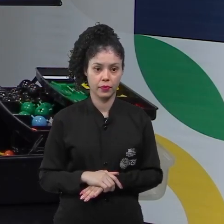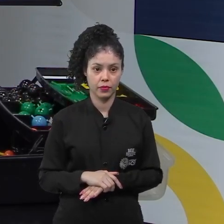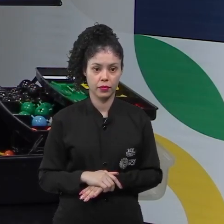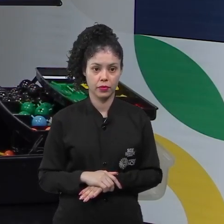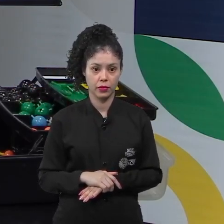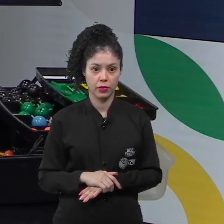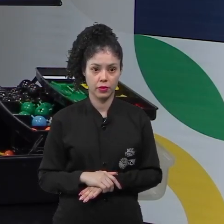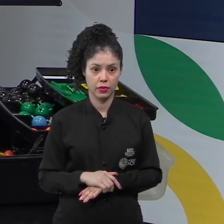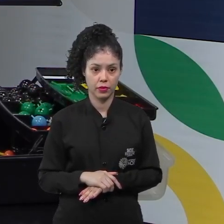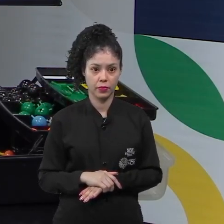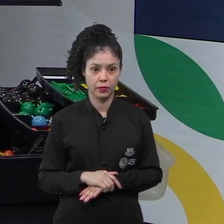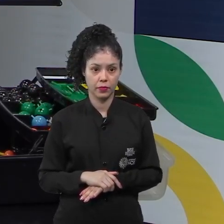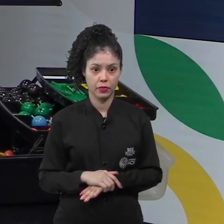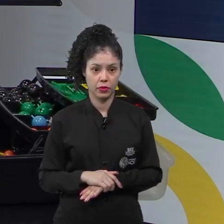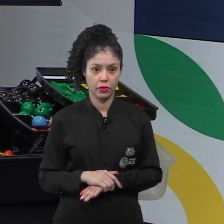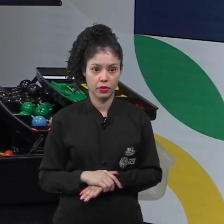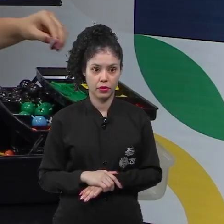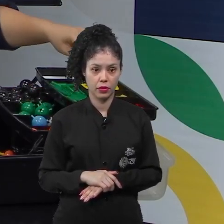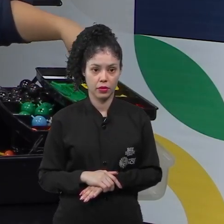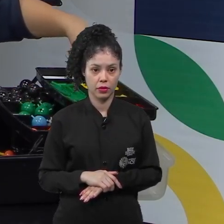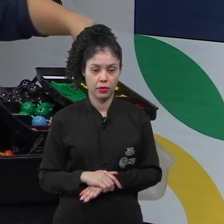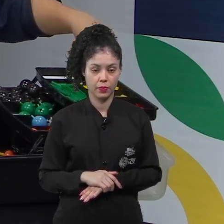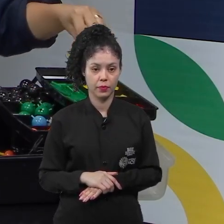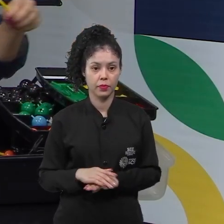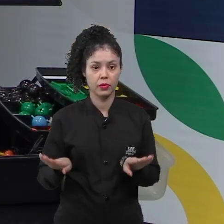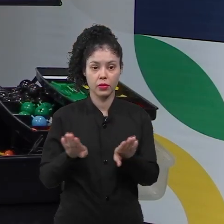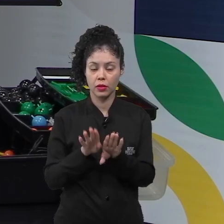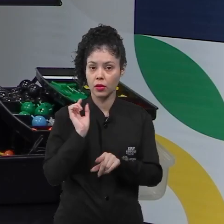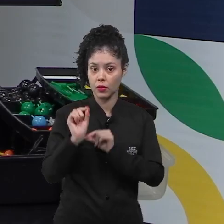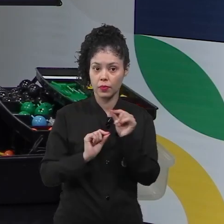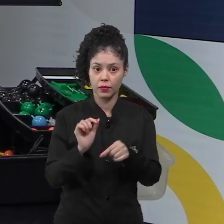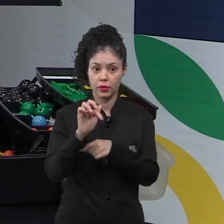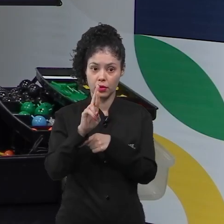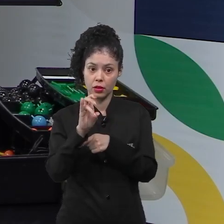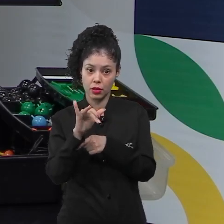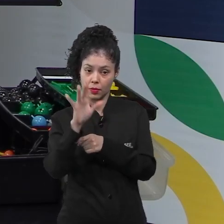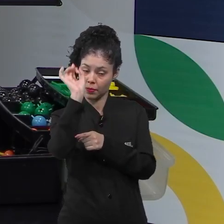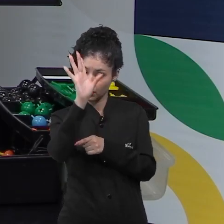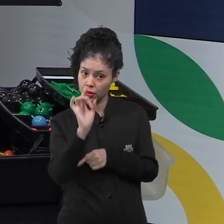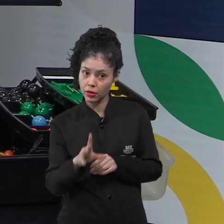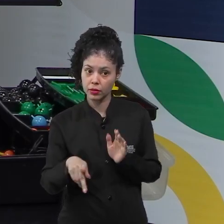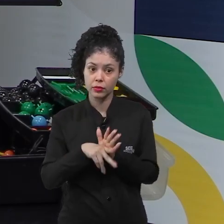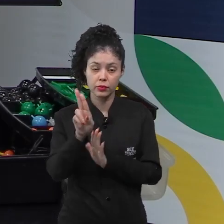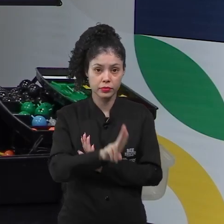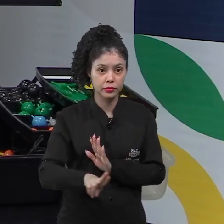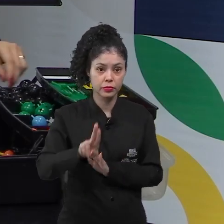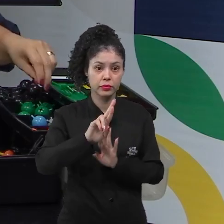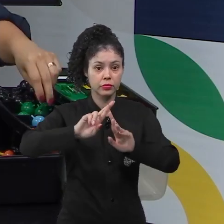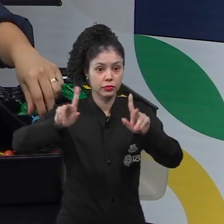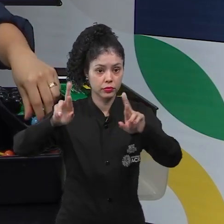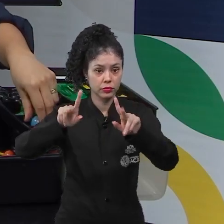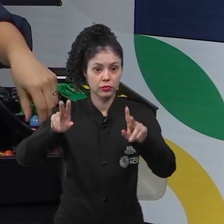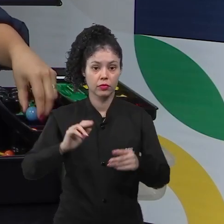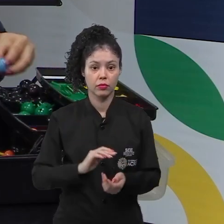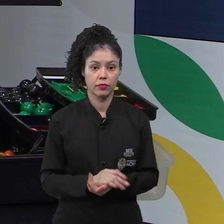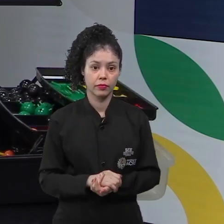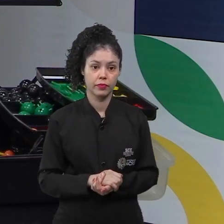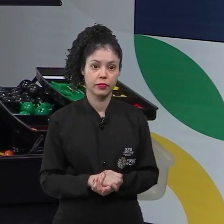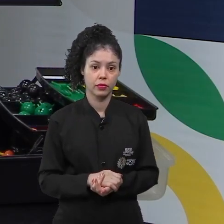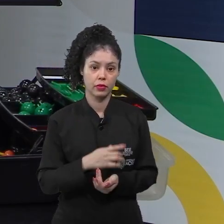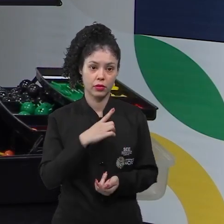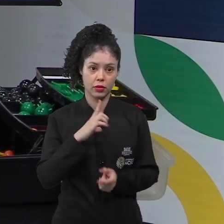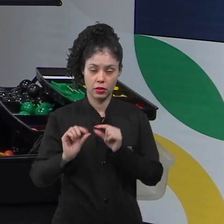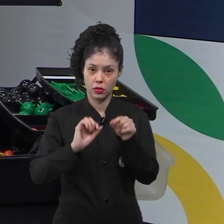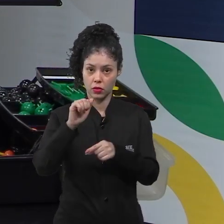e a um radical. Então, esse radical, gente, para cada aminoácido, ele vai ser diferente, né? Então,